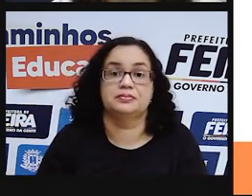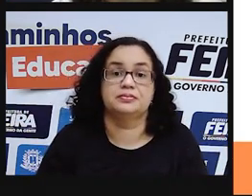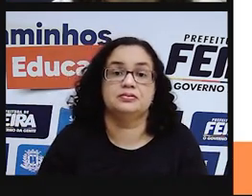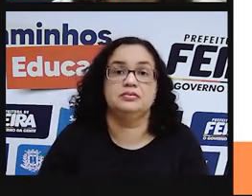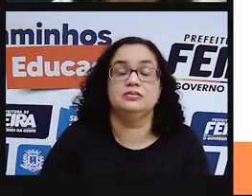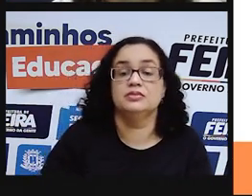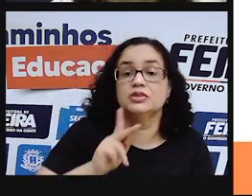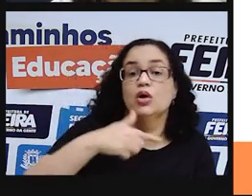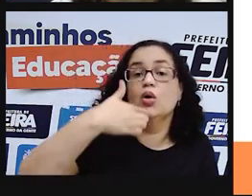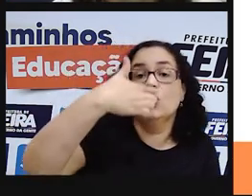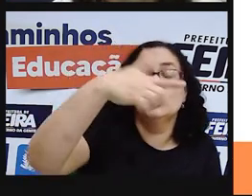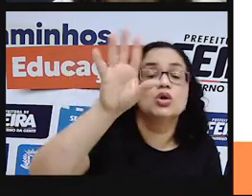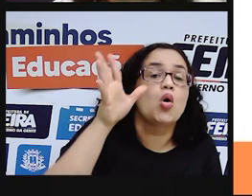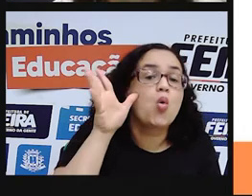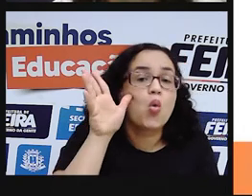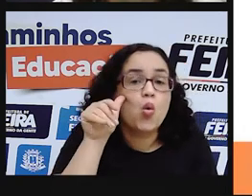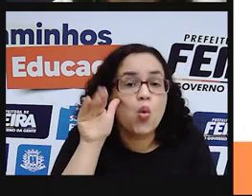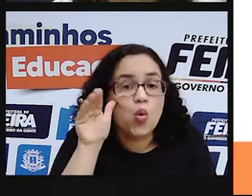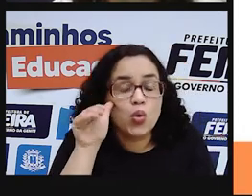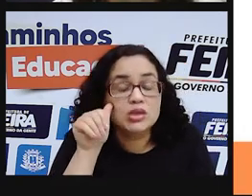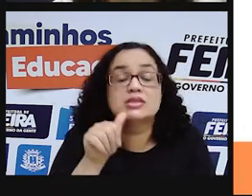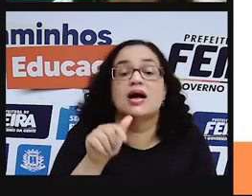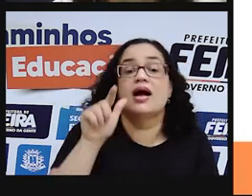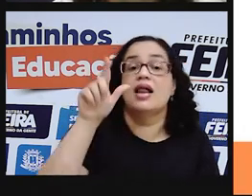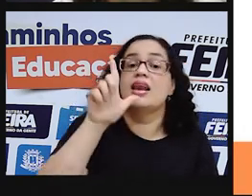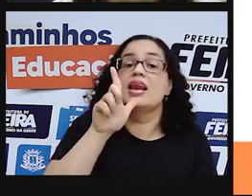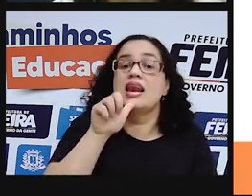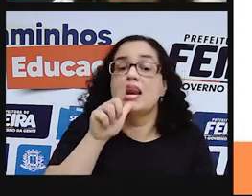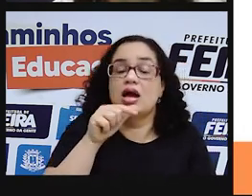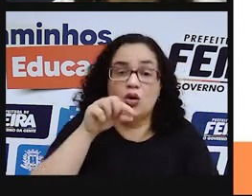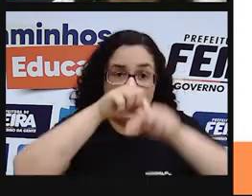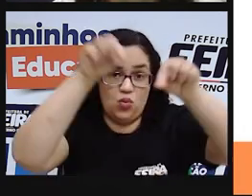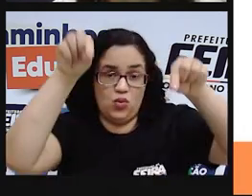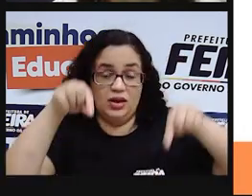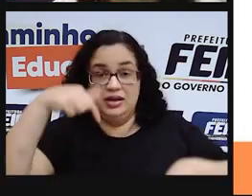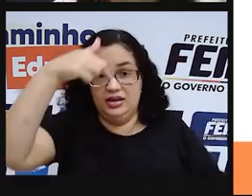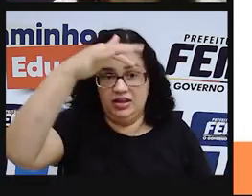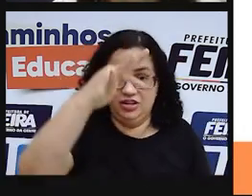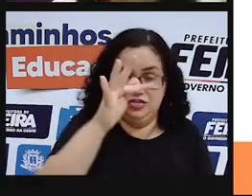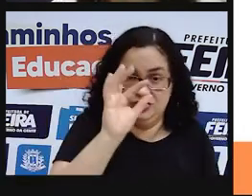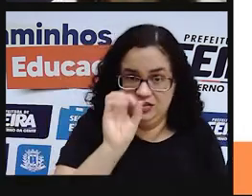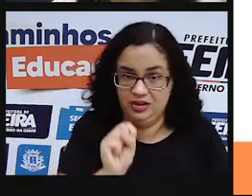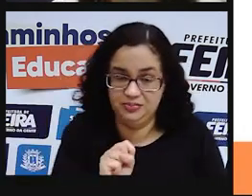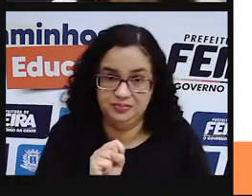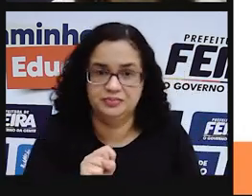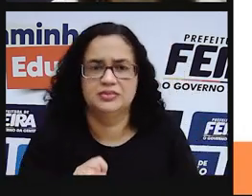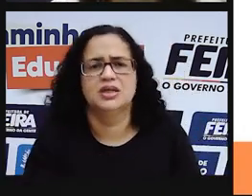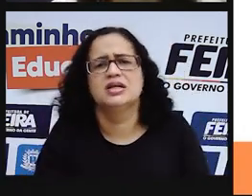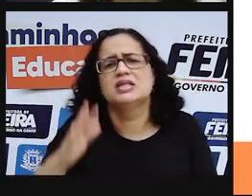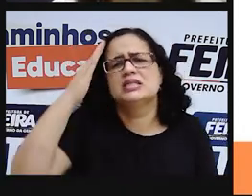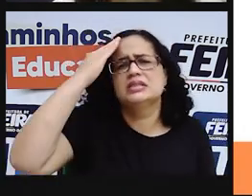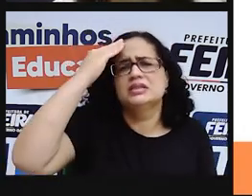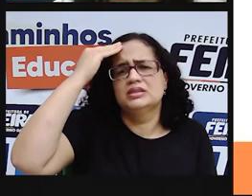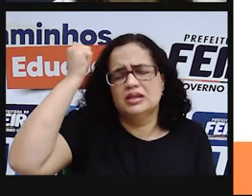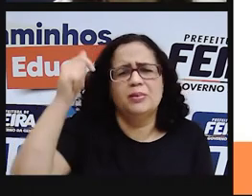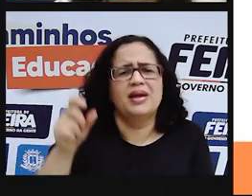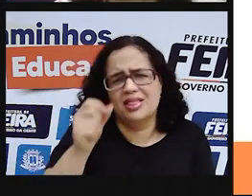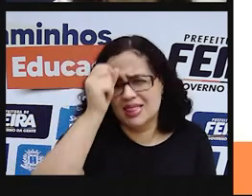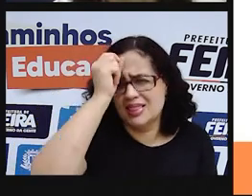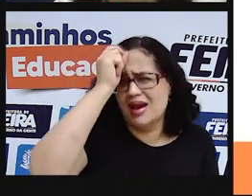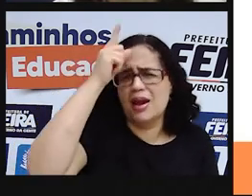vamos lá outra curiosidade sobre uma lagoa aqui de feira para Lagoa do prato raso vocês fazem a